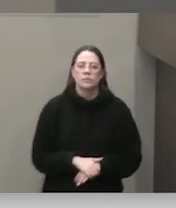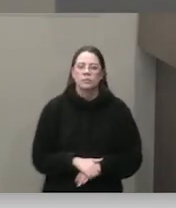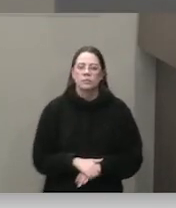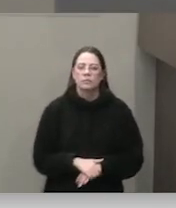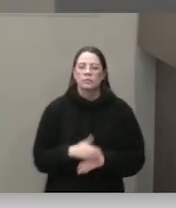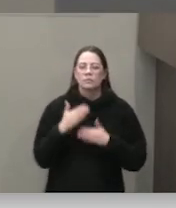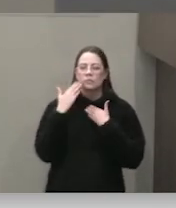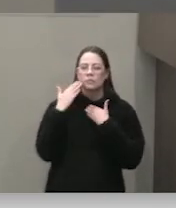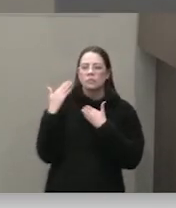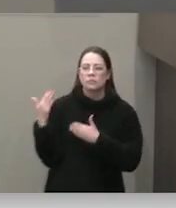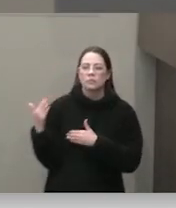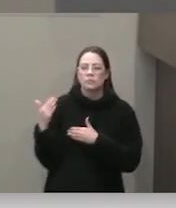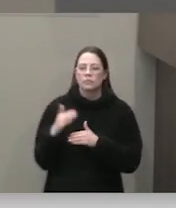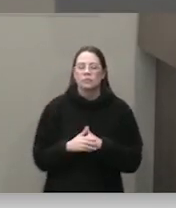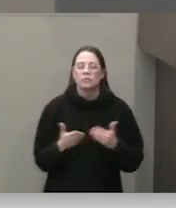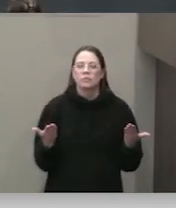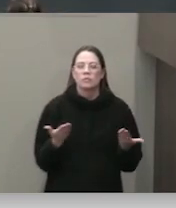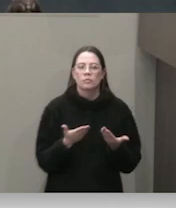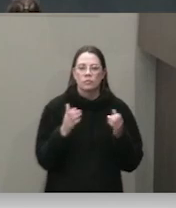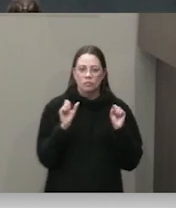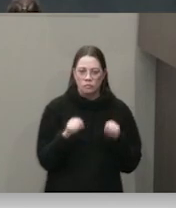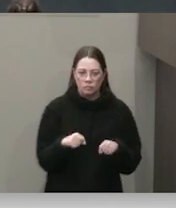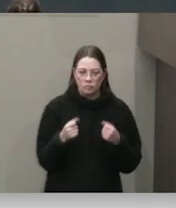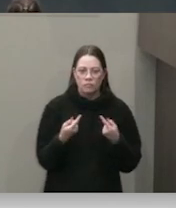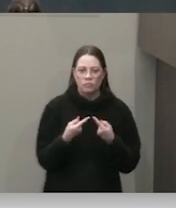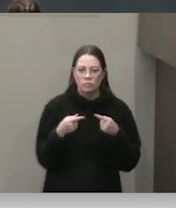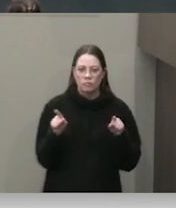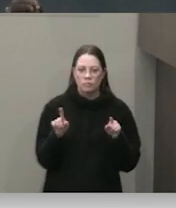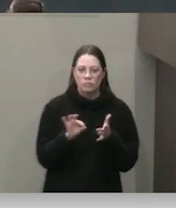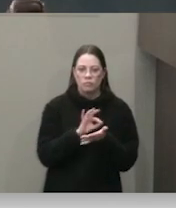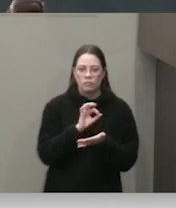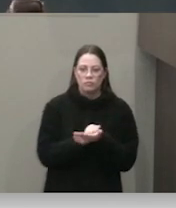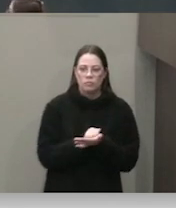Obrigado, vereador João Pedro Nunes. Agora sim, abertas as inscrições.